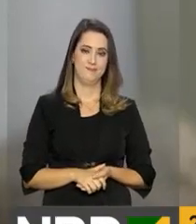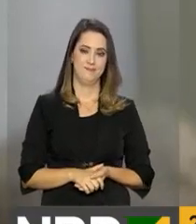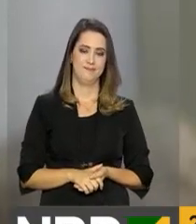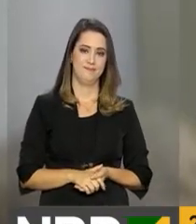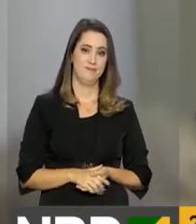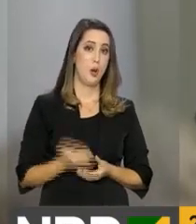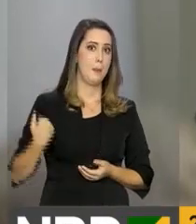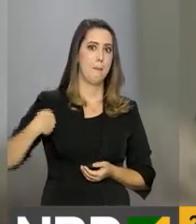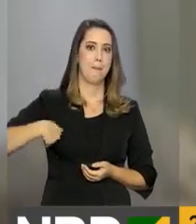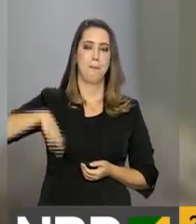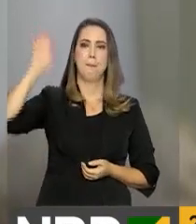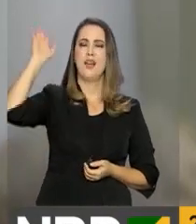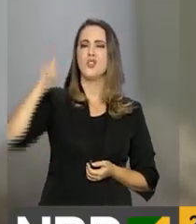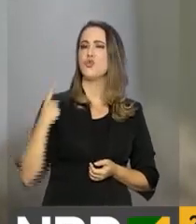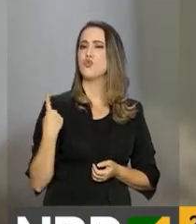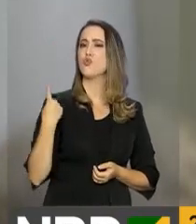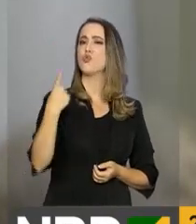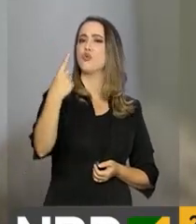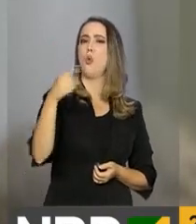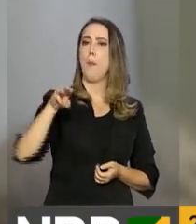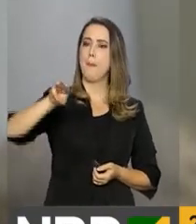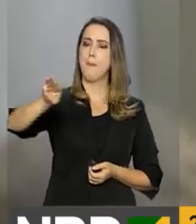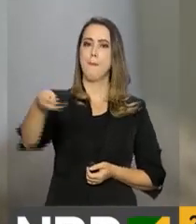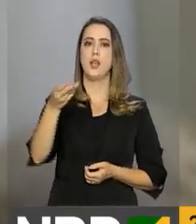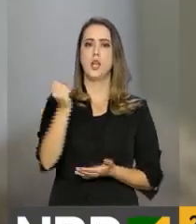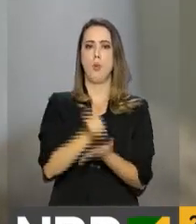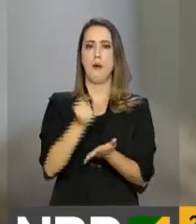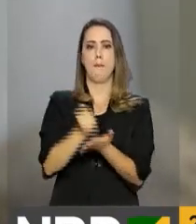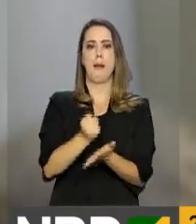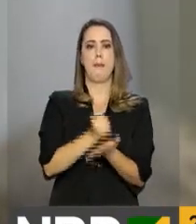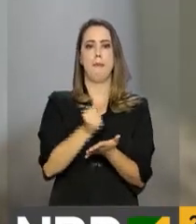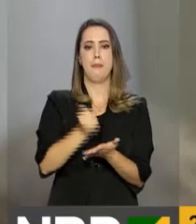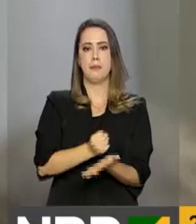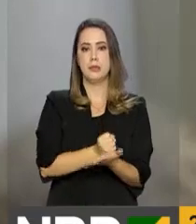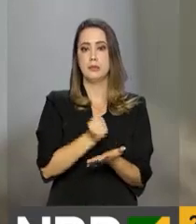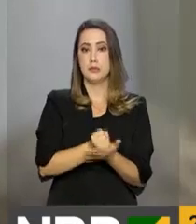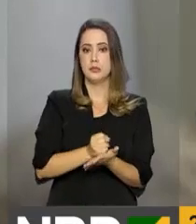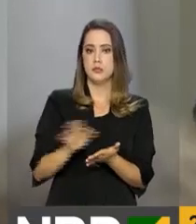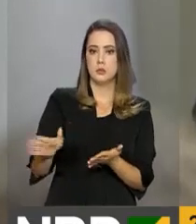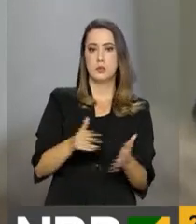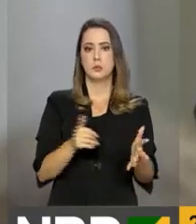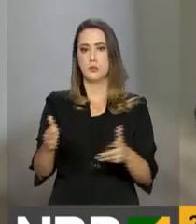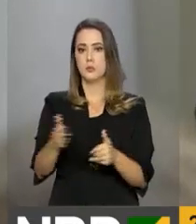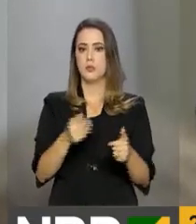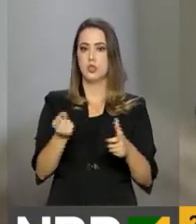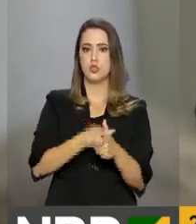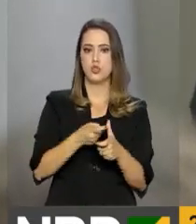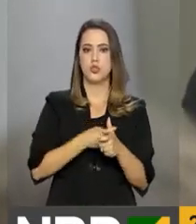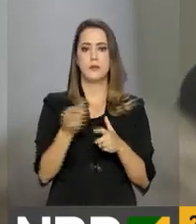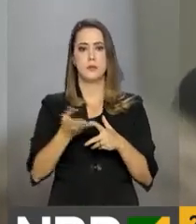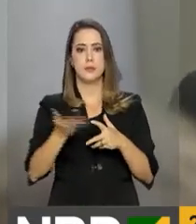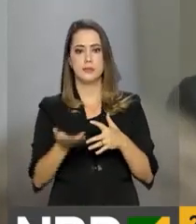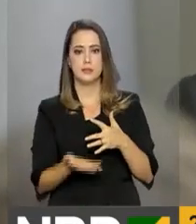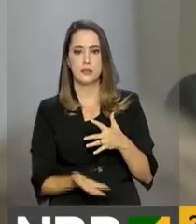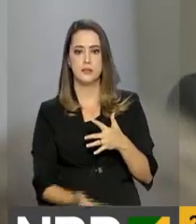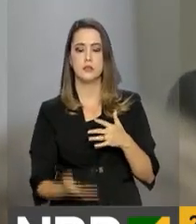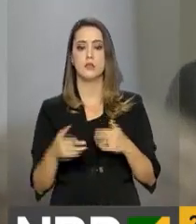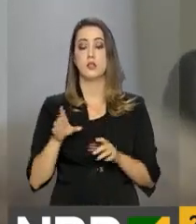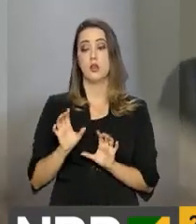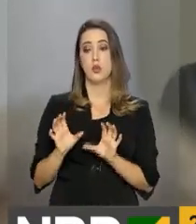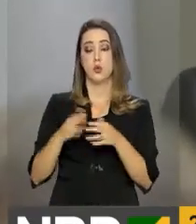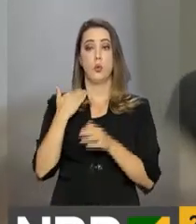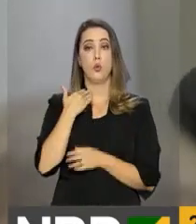foram mais de 1.200.000 contratos negociados no Banco do Nordeste. E esse pessoal